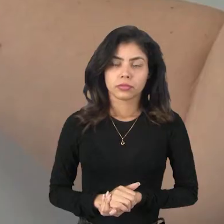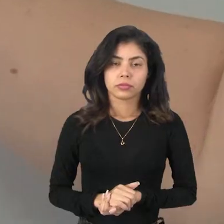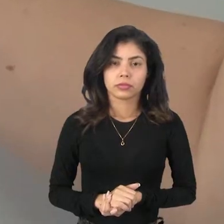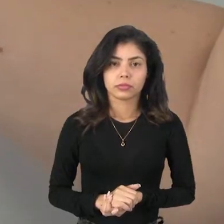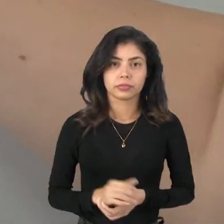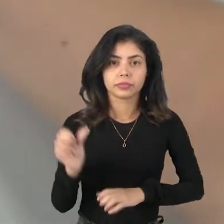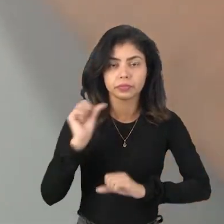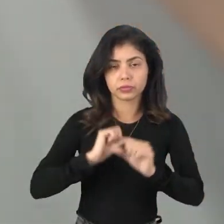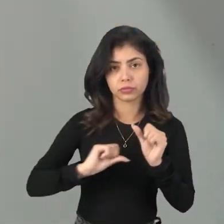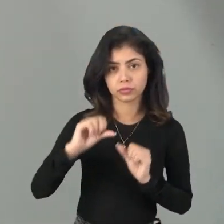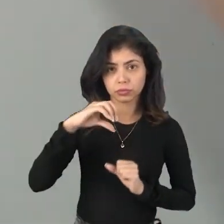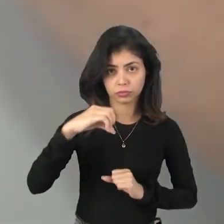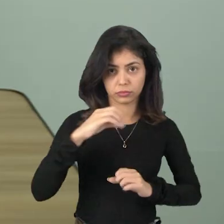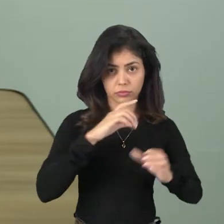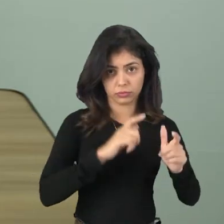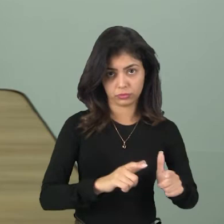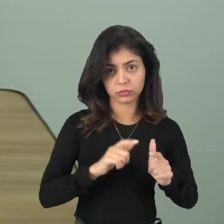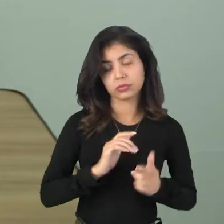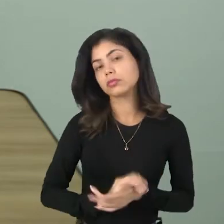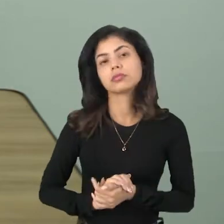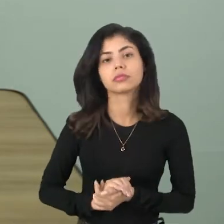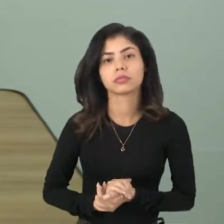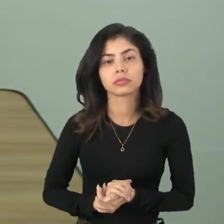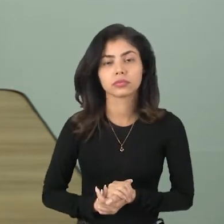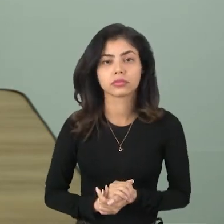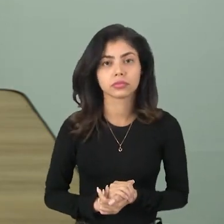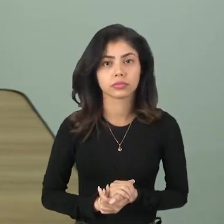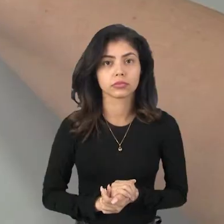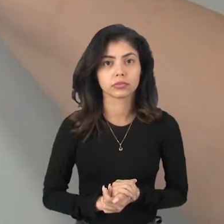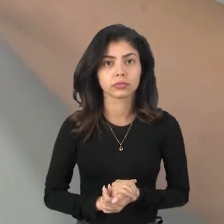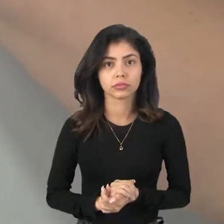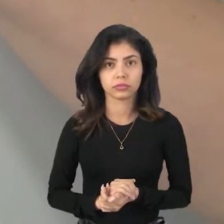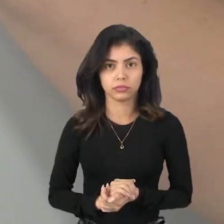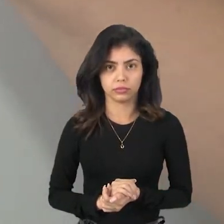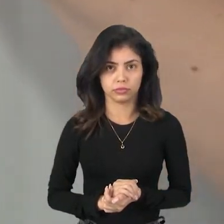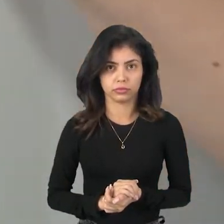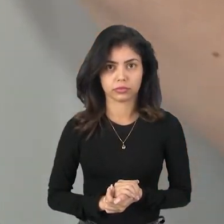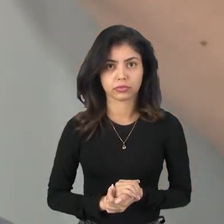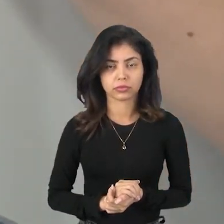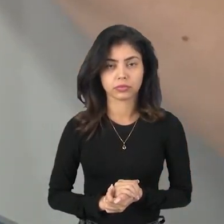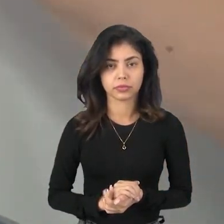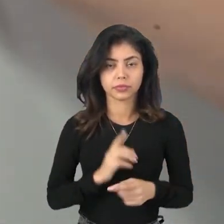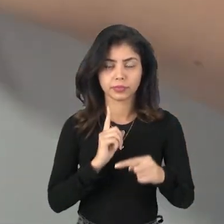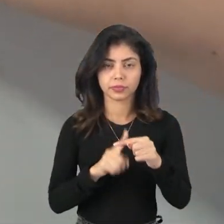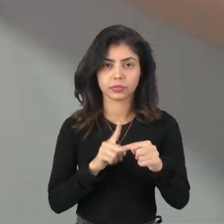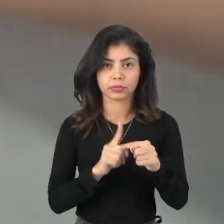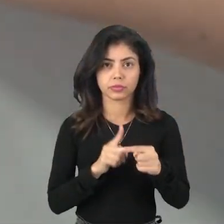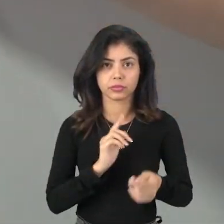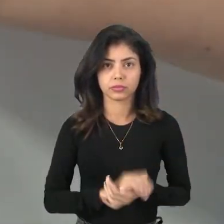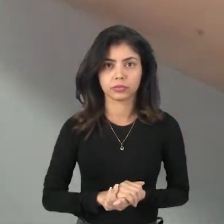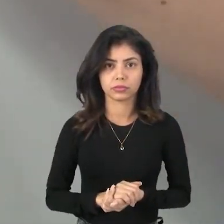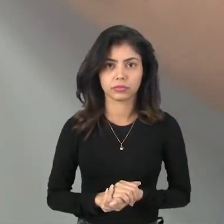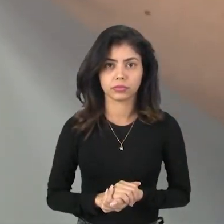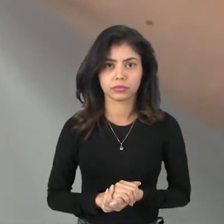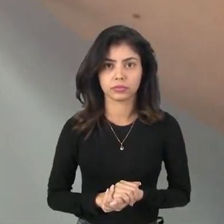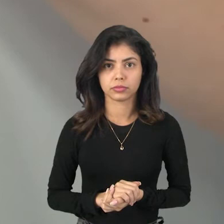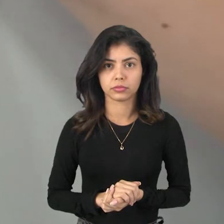né trocou o nove de lugar trouxe o nome mas